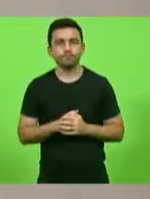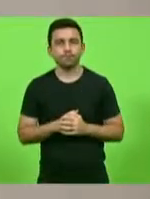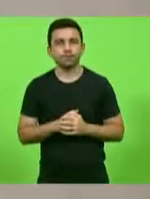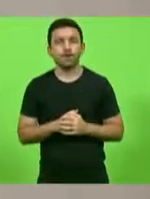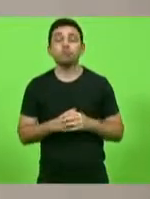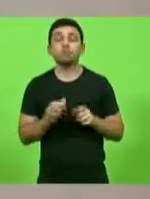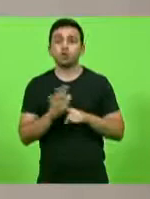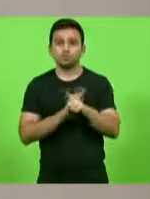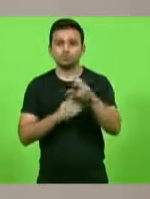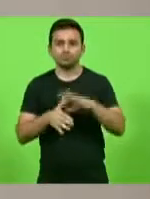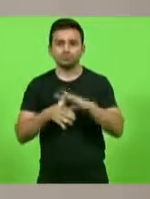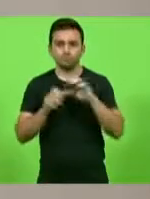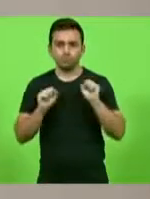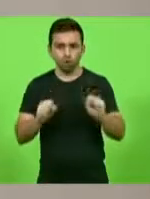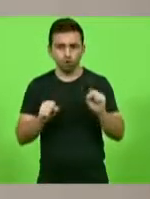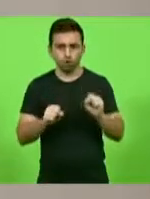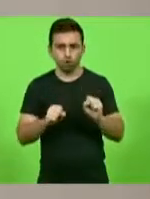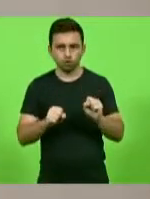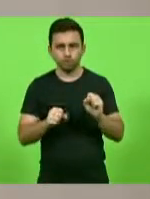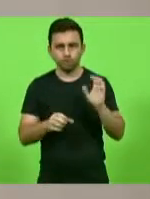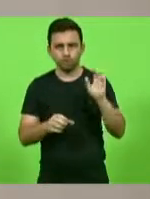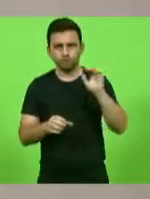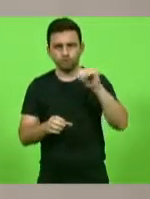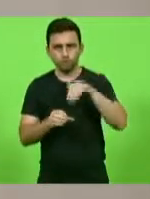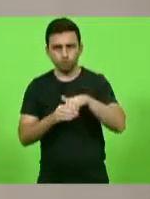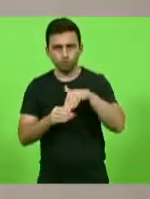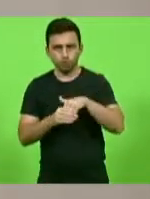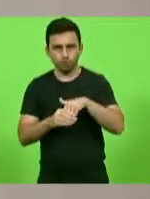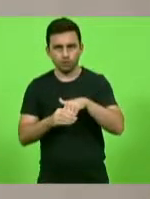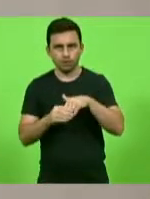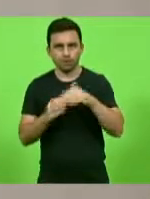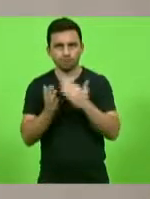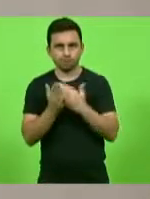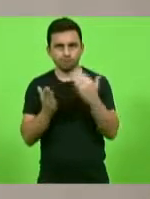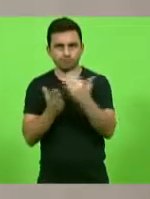podemos votar esta extra pauta. Os PLs